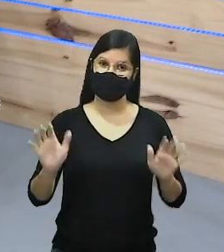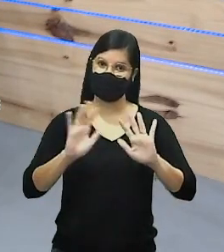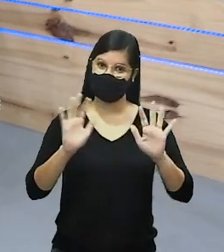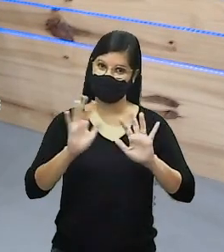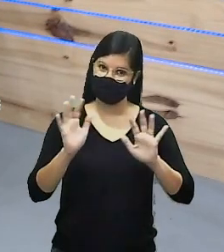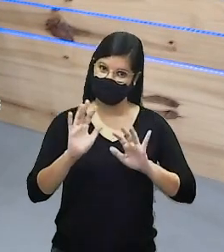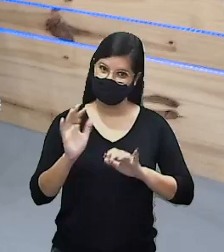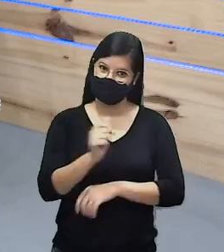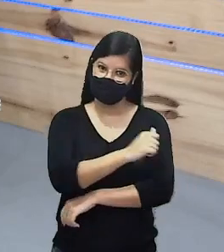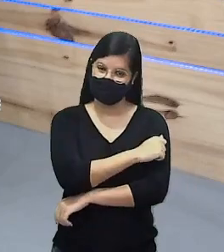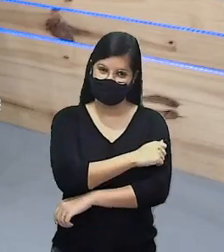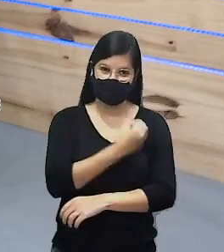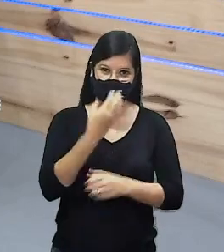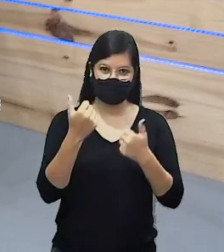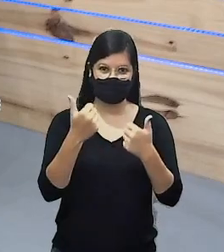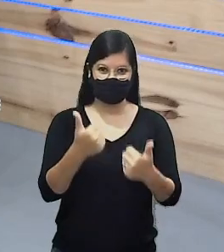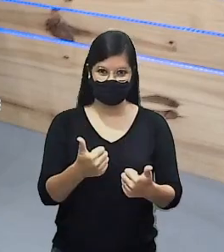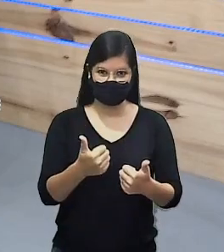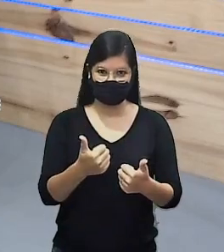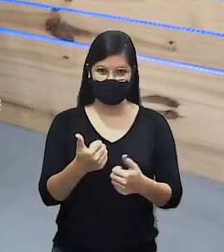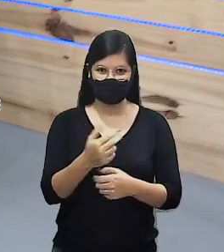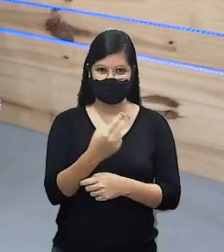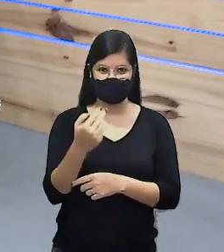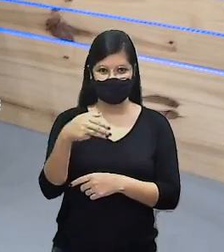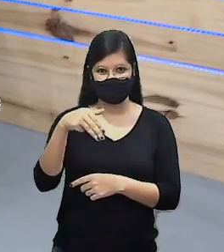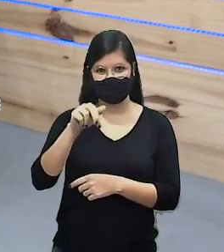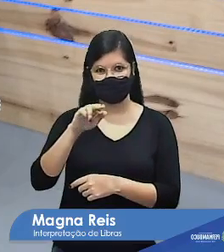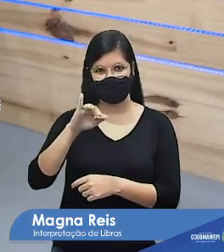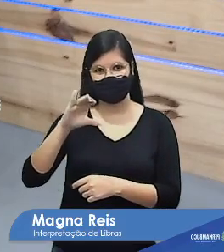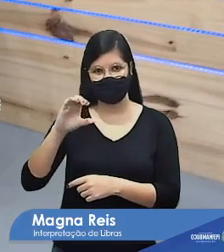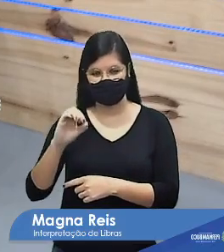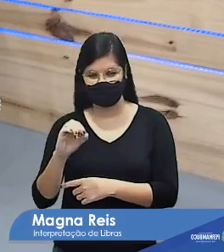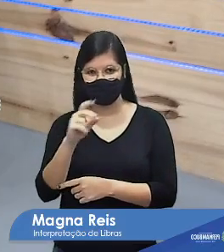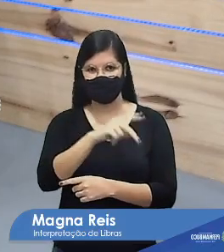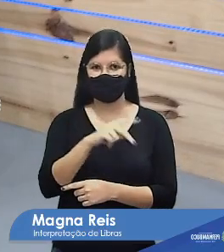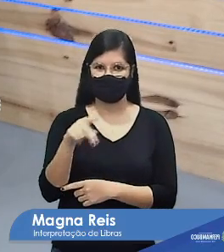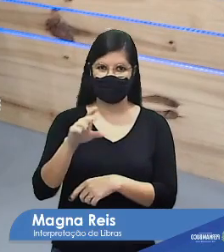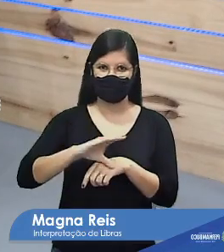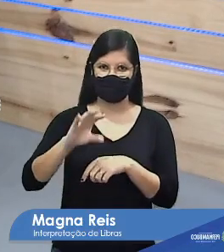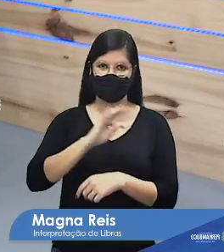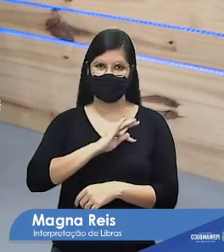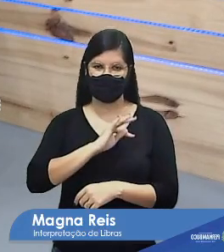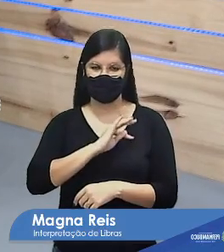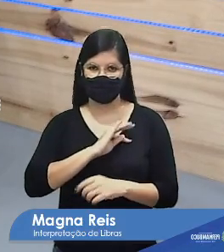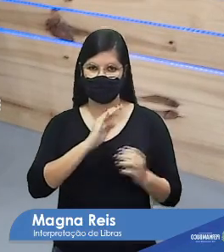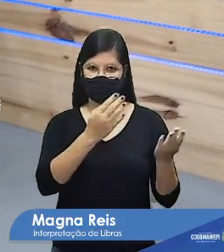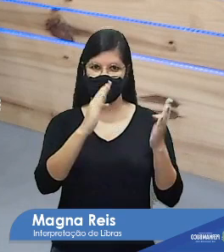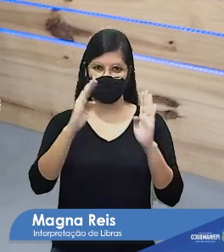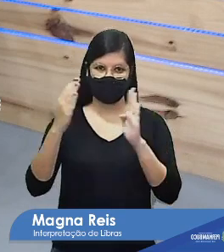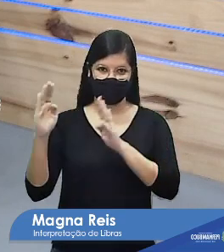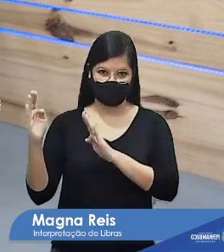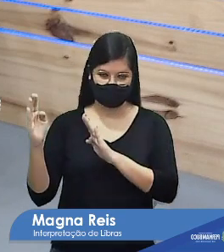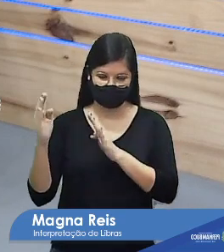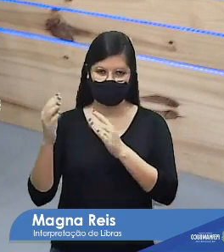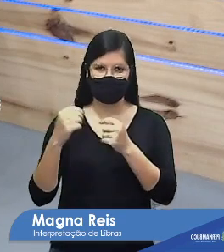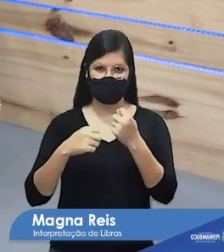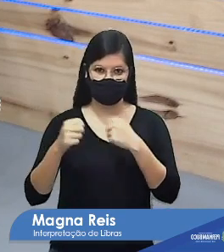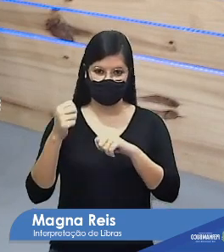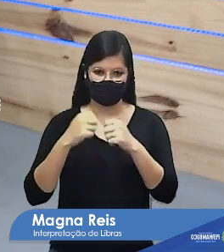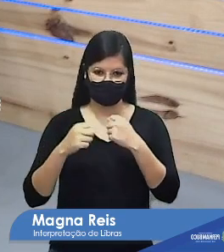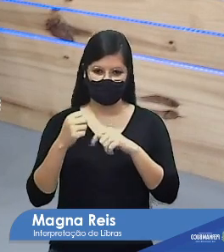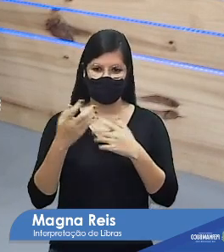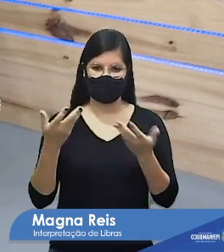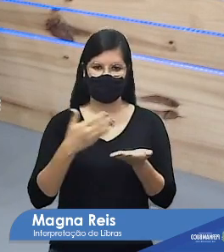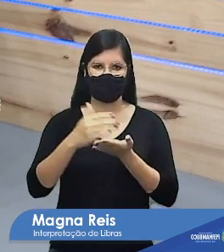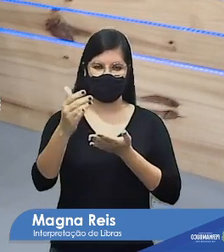Olá, estudante! Tudo bem com você? Meu nome é Mário Gouveia, eu sou professor do curso técnico em Biblioteconomia e nós vamos começar